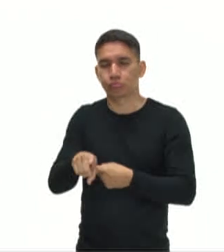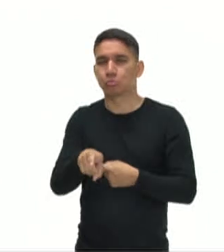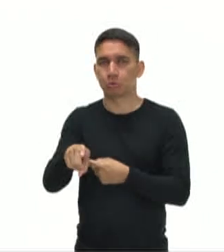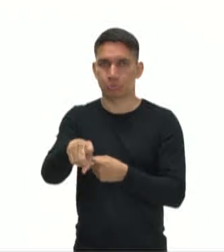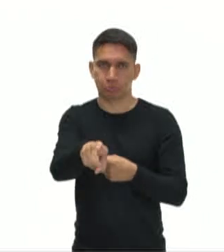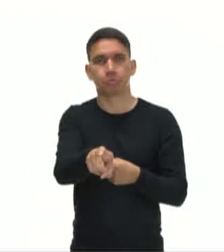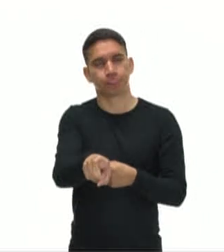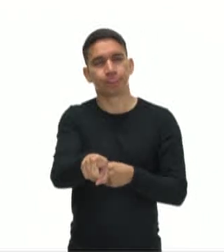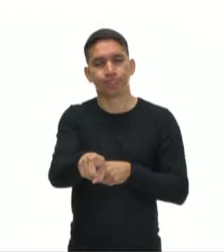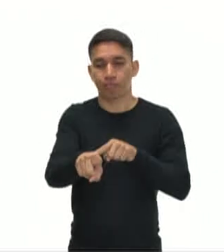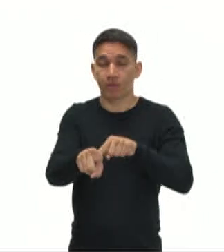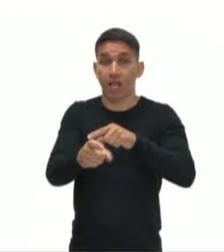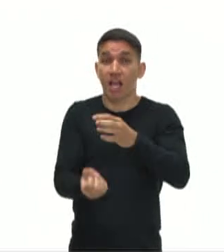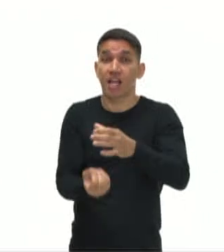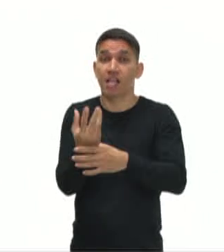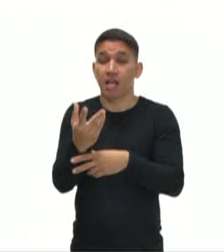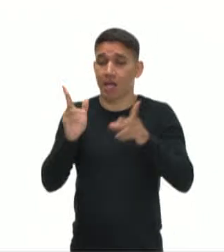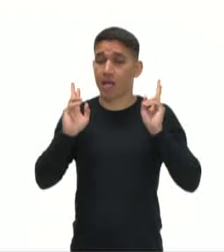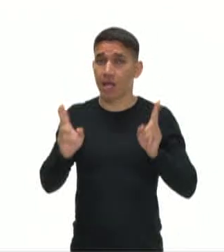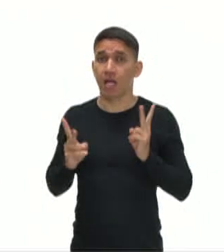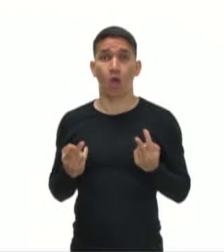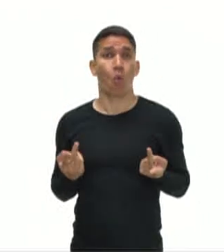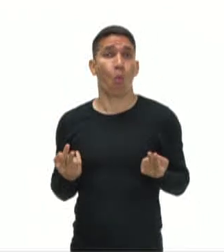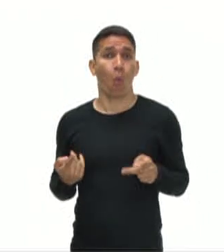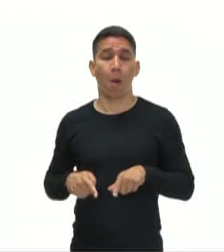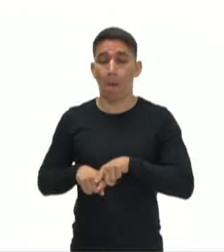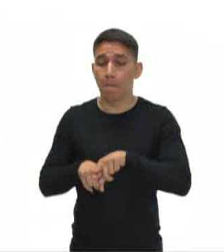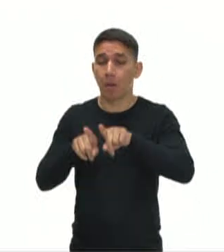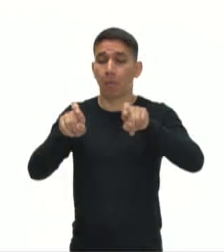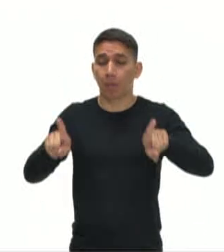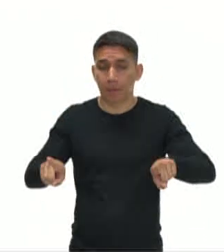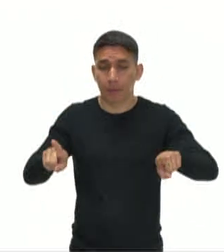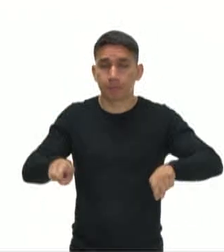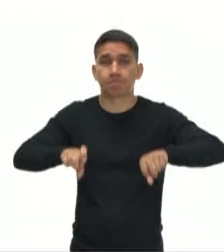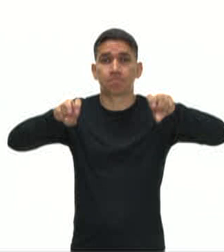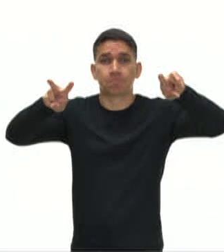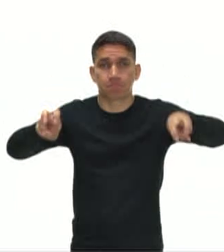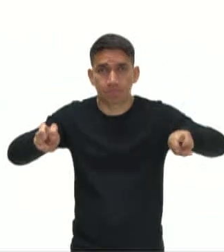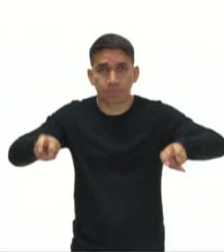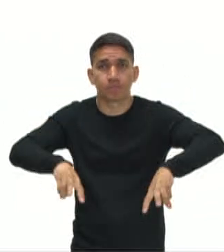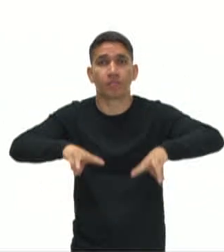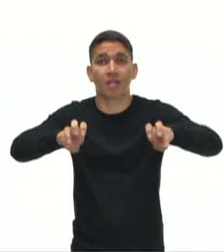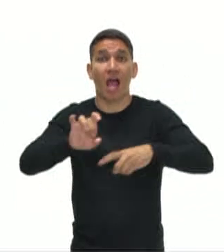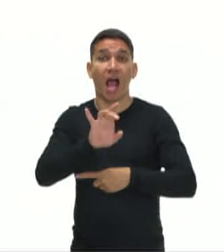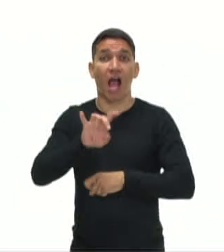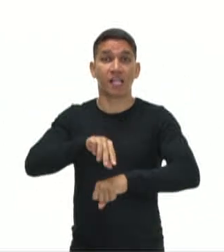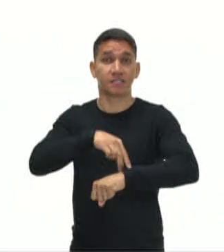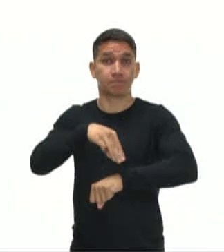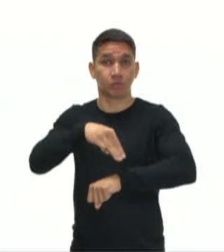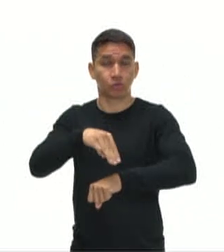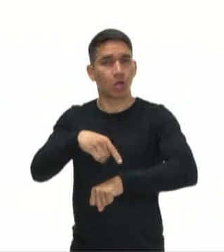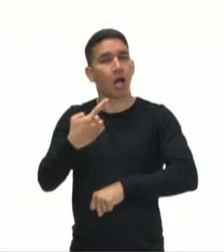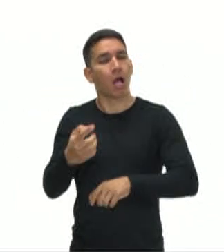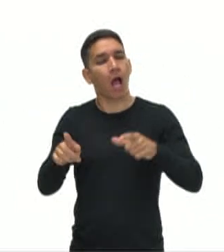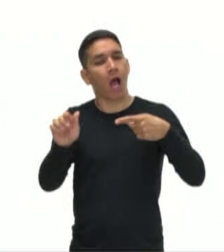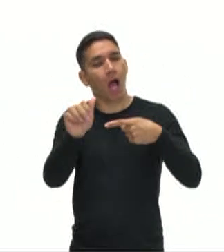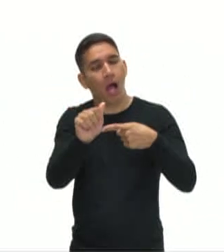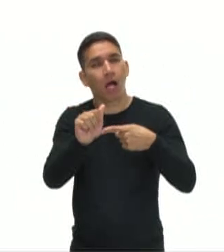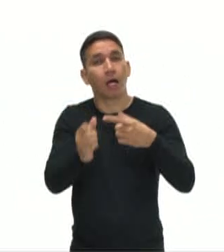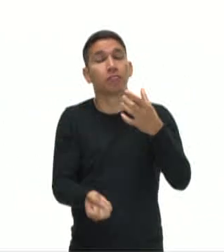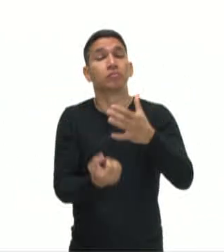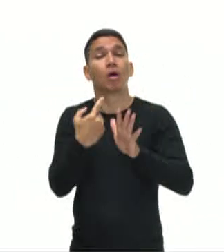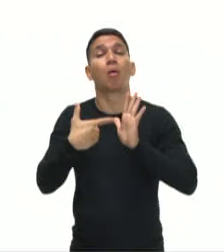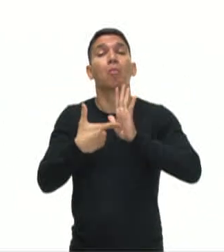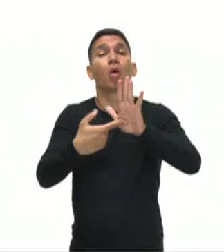sissiparidade gera indivíduos iguais a cada minuto. Letra A, representa em um quadro o número de bactérias a